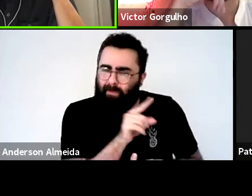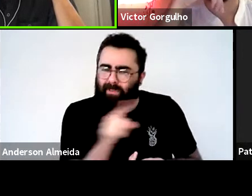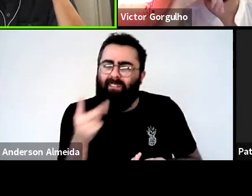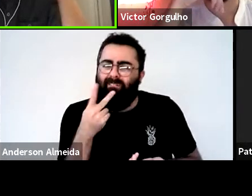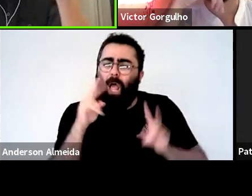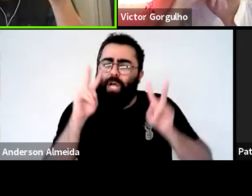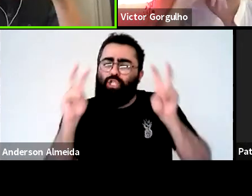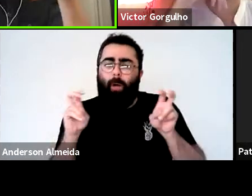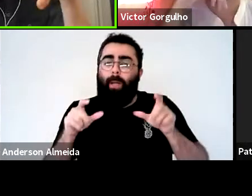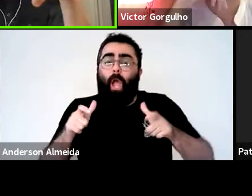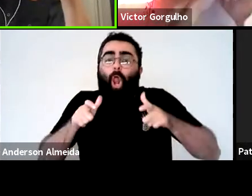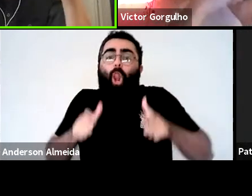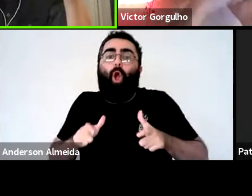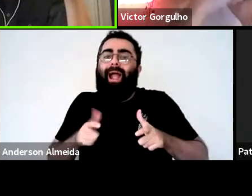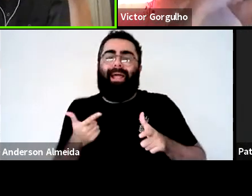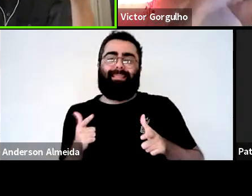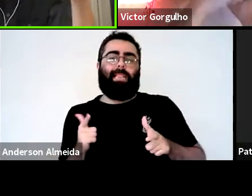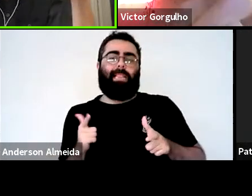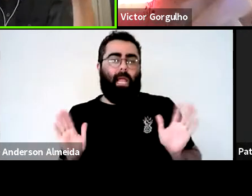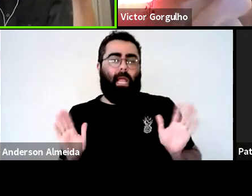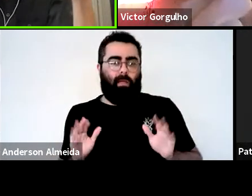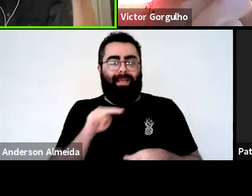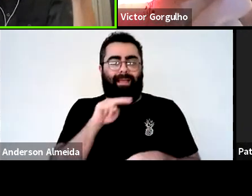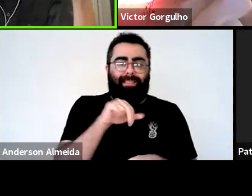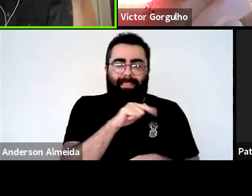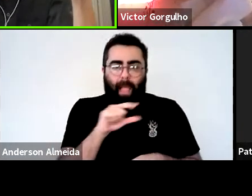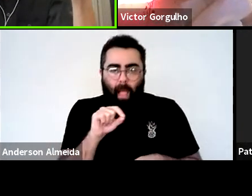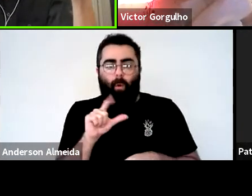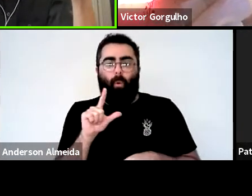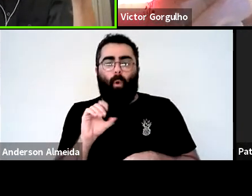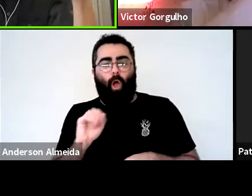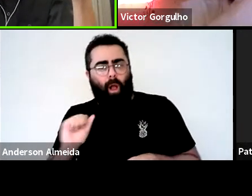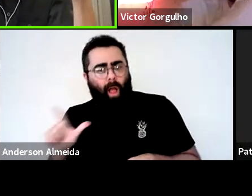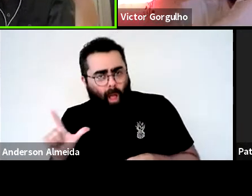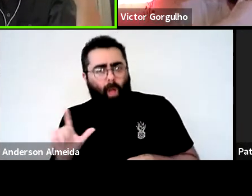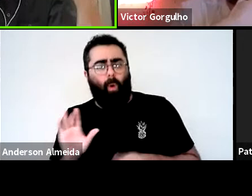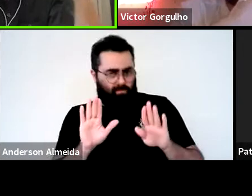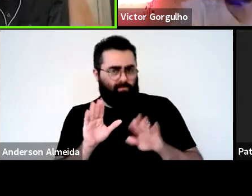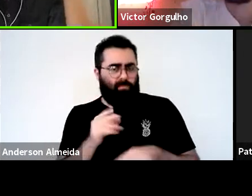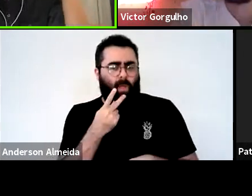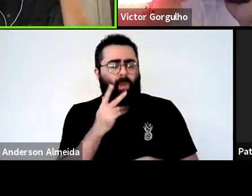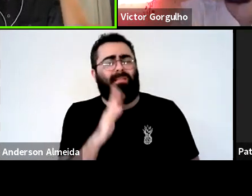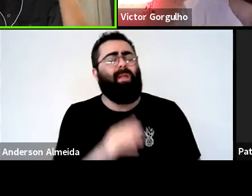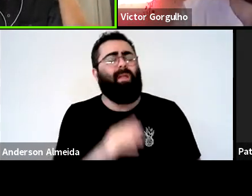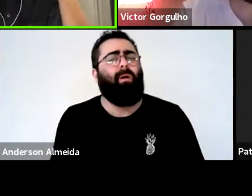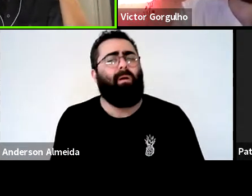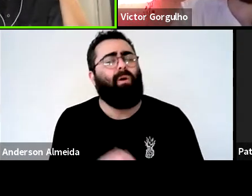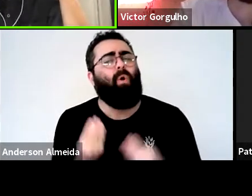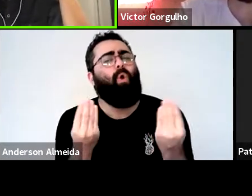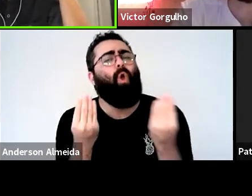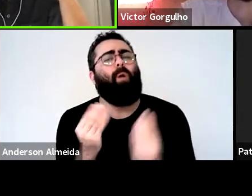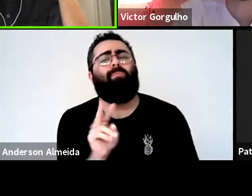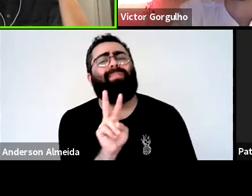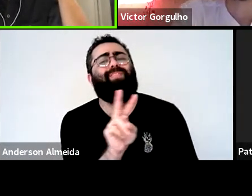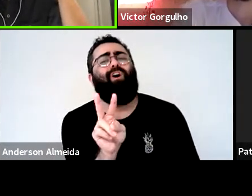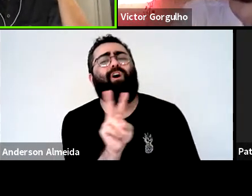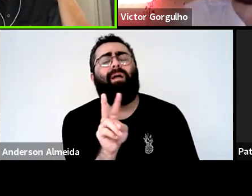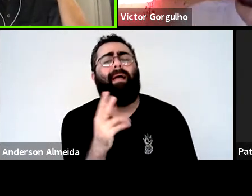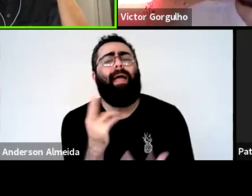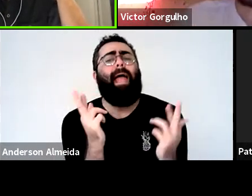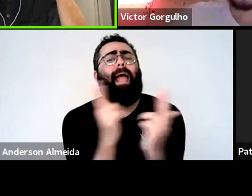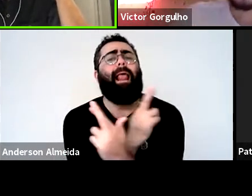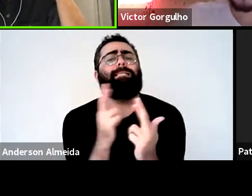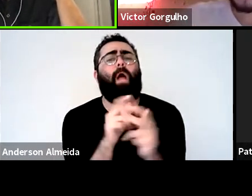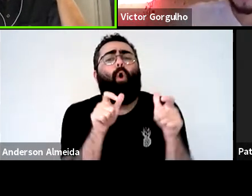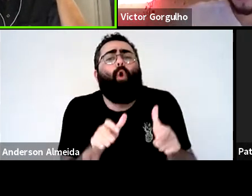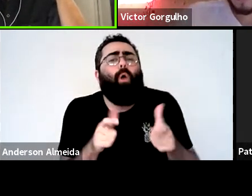né, havendo essa, que é um conceito da física, qual é a relação de vocês com lugar?